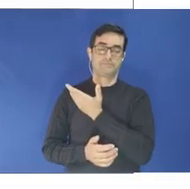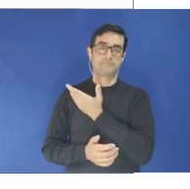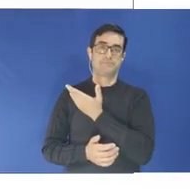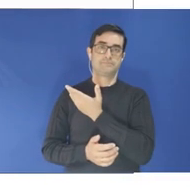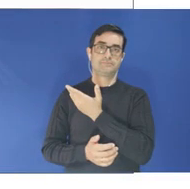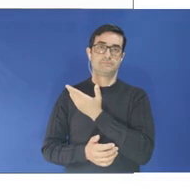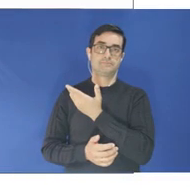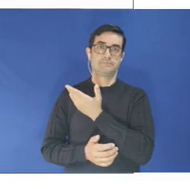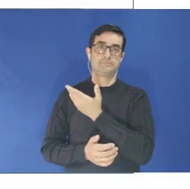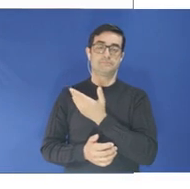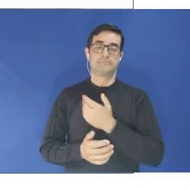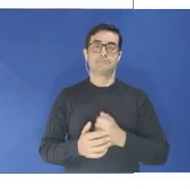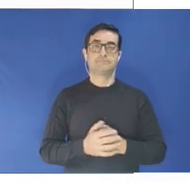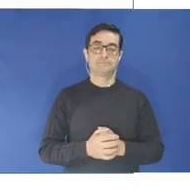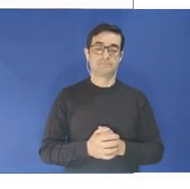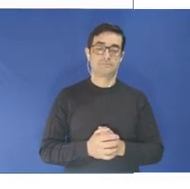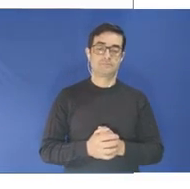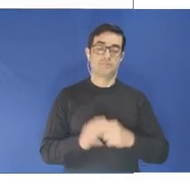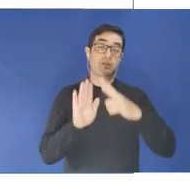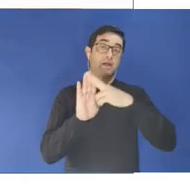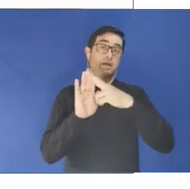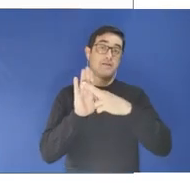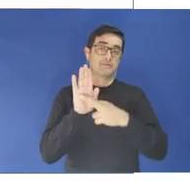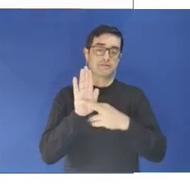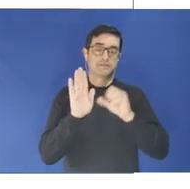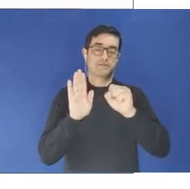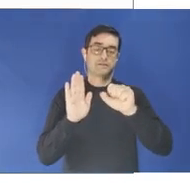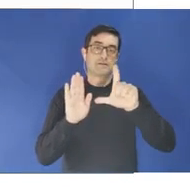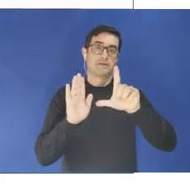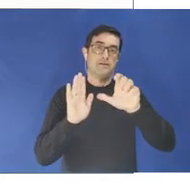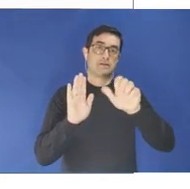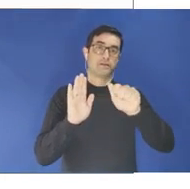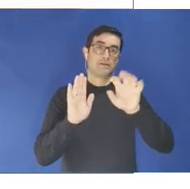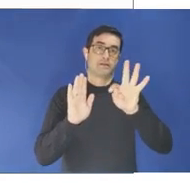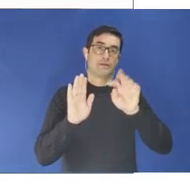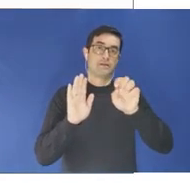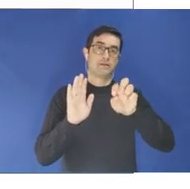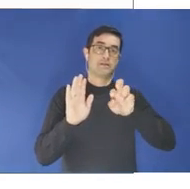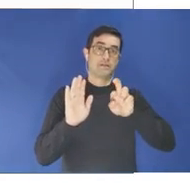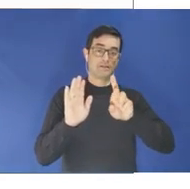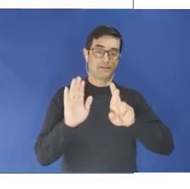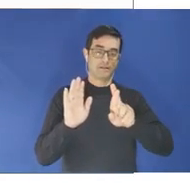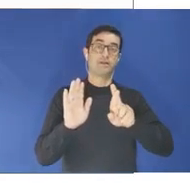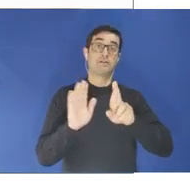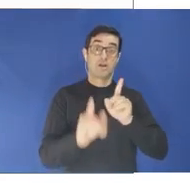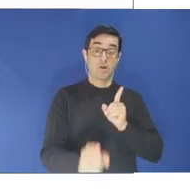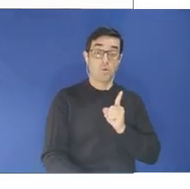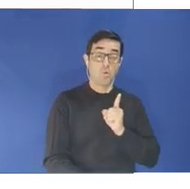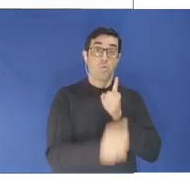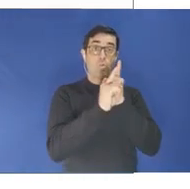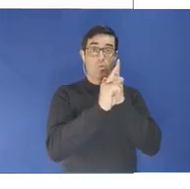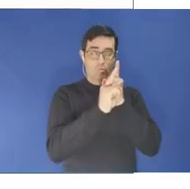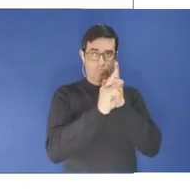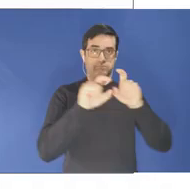Exercício 3. Fazendo uso das regras de Slater, encontre o valor da carga nuclear efetiva